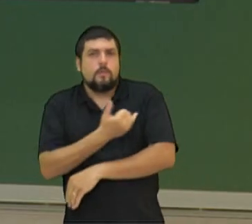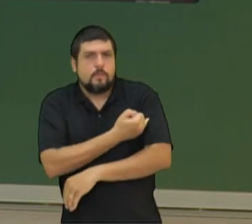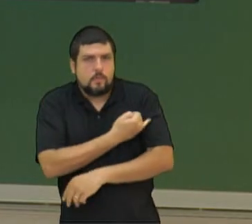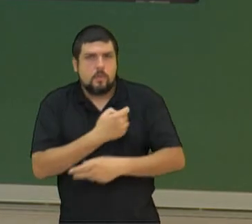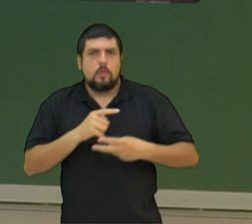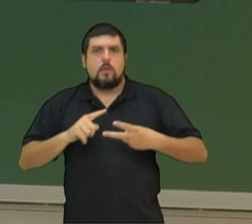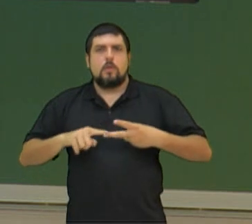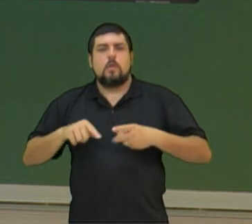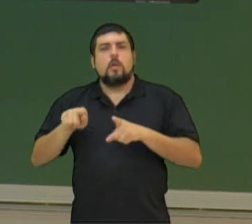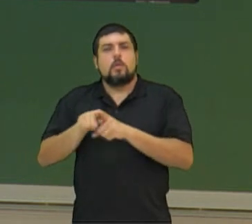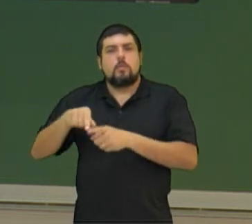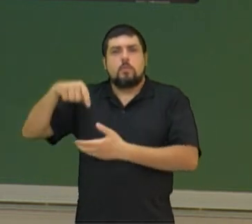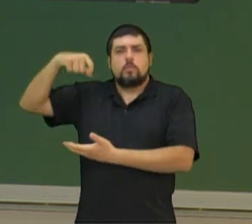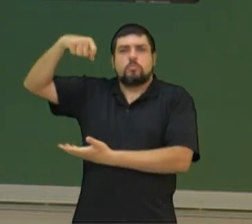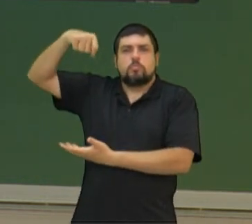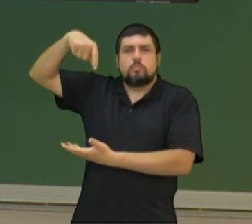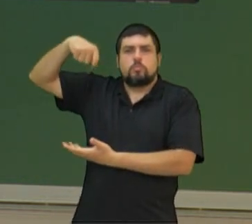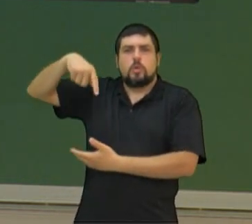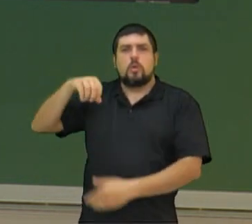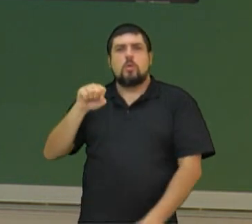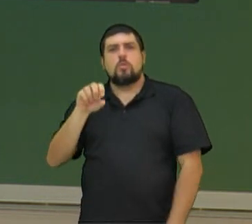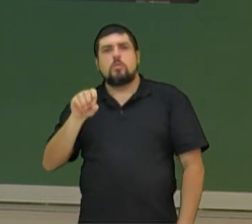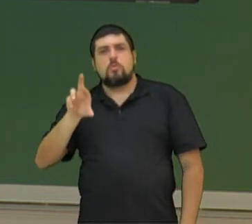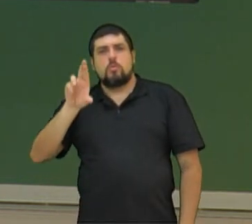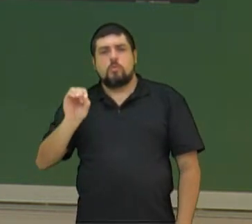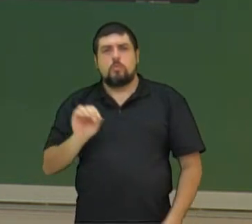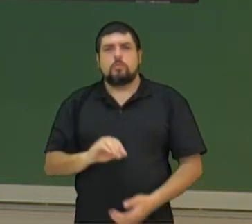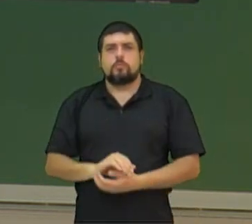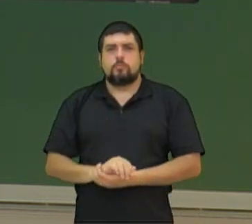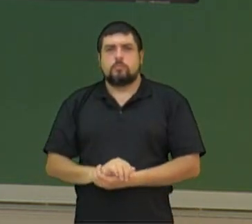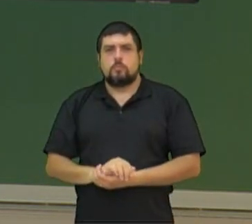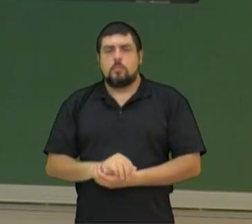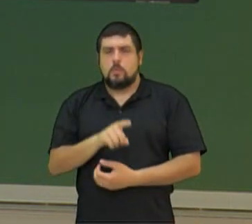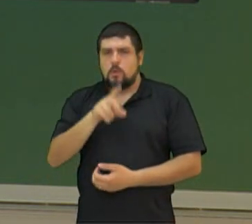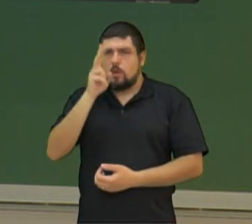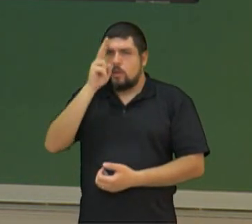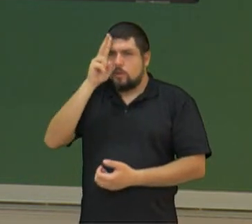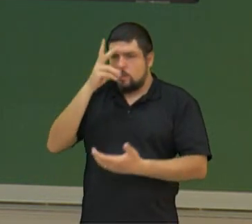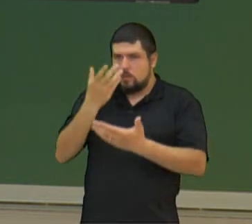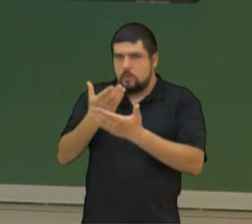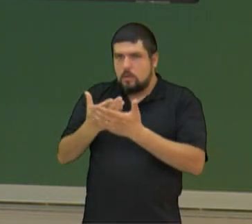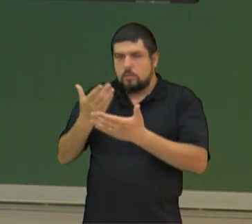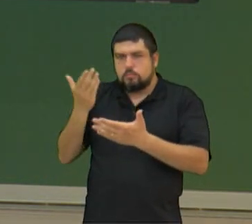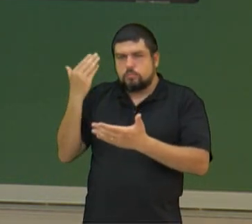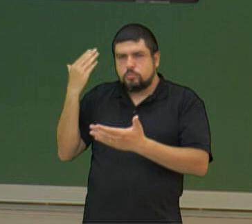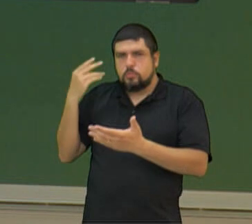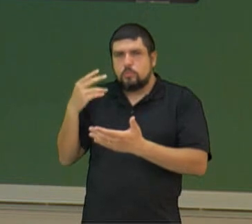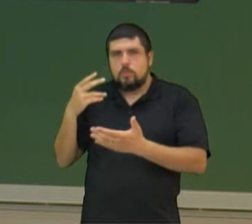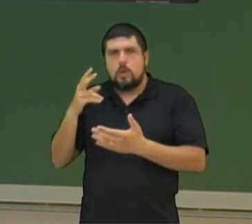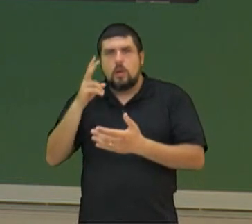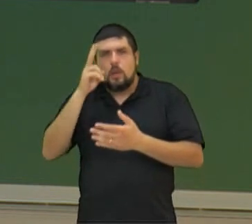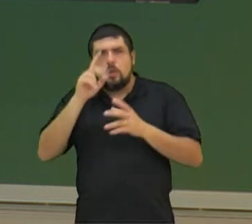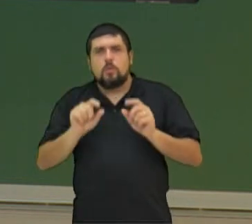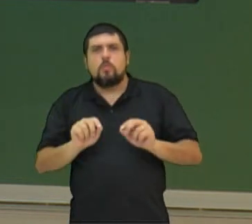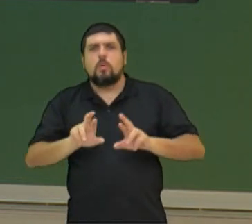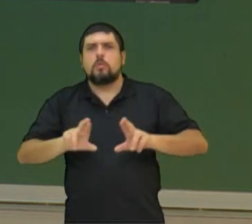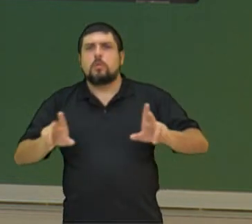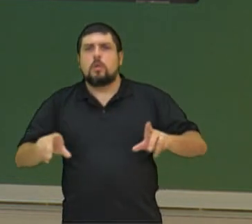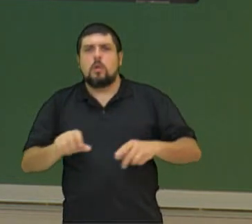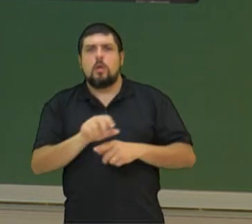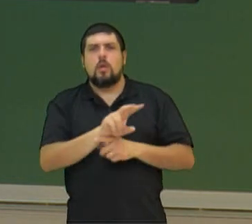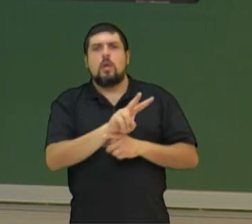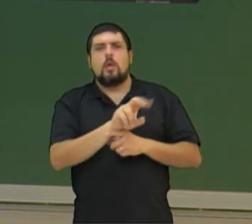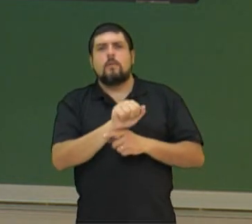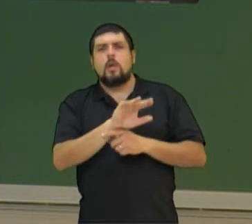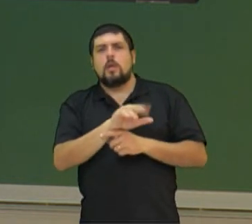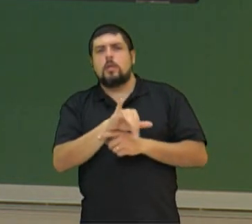soros terapêuticos. Então, você lembra das aulas passadas? Qual é a diferença aí de vacina para o